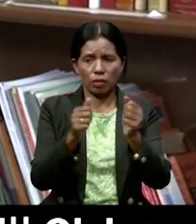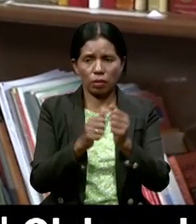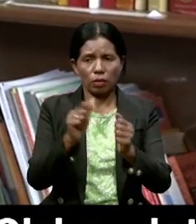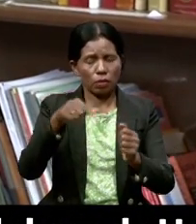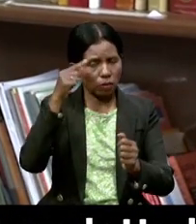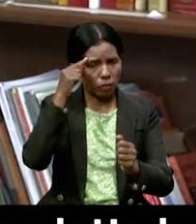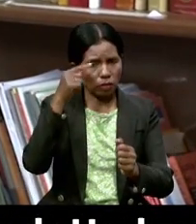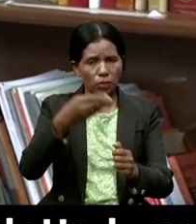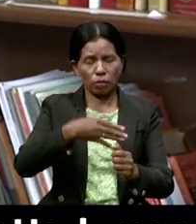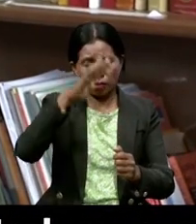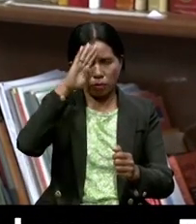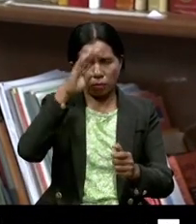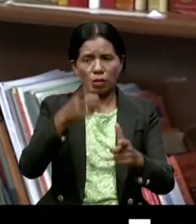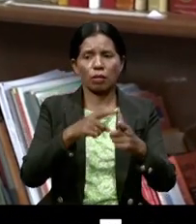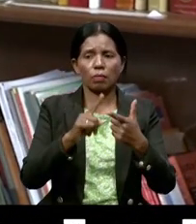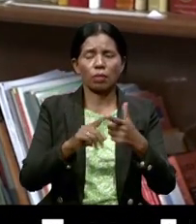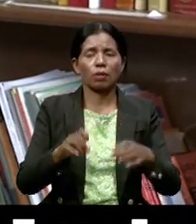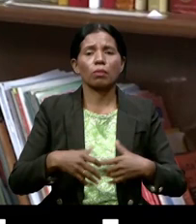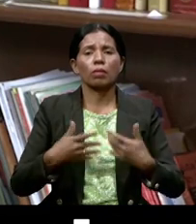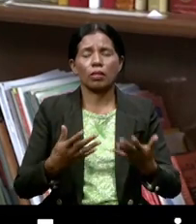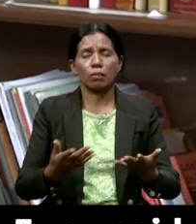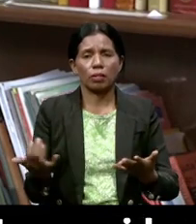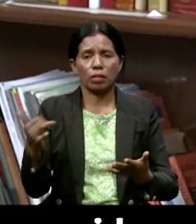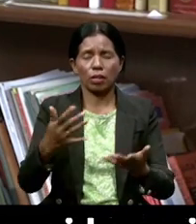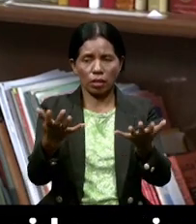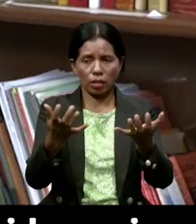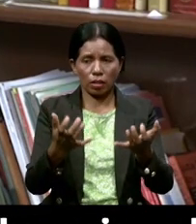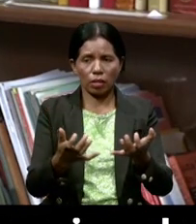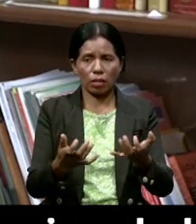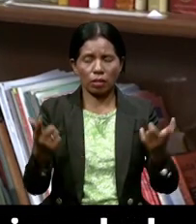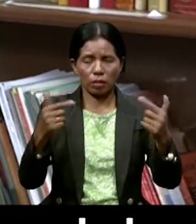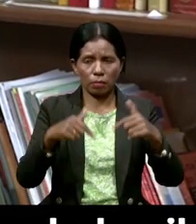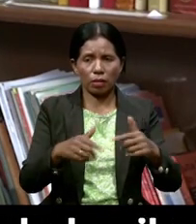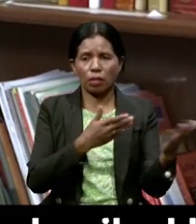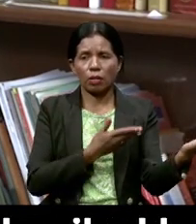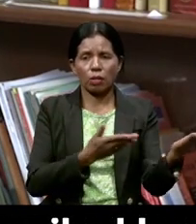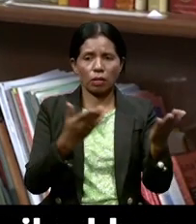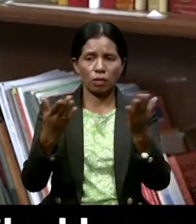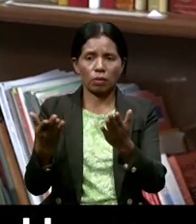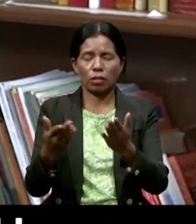governo Cuba, depois o ensama que iniciativa ida, o demanda e tenia